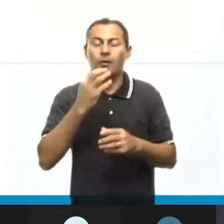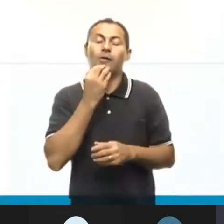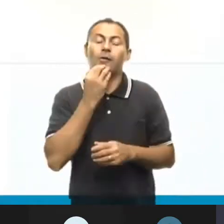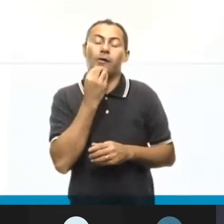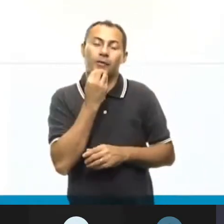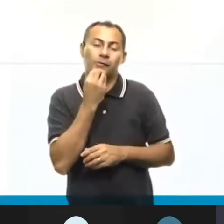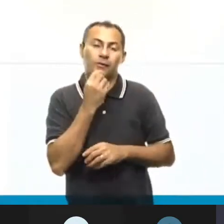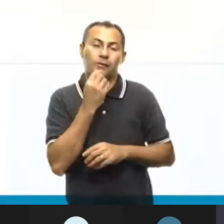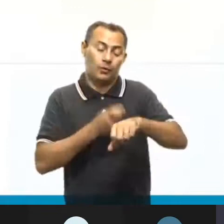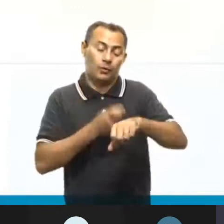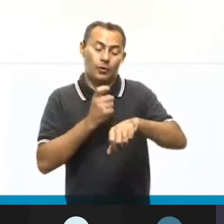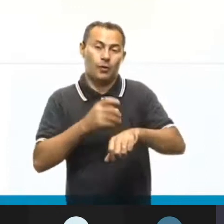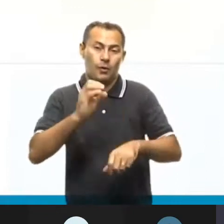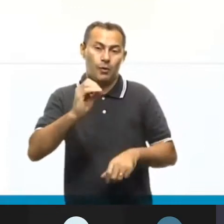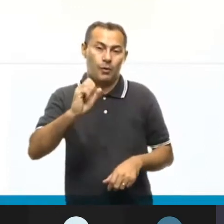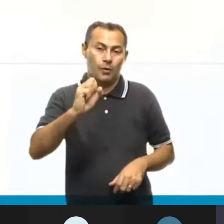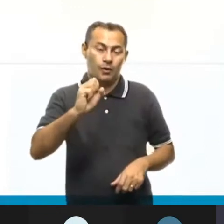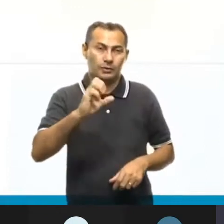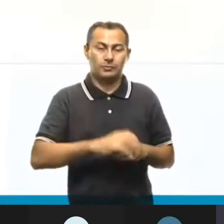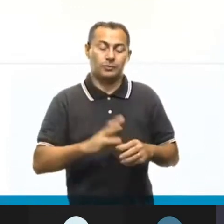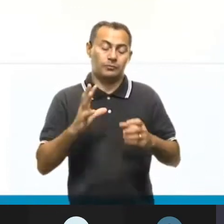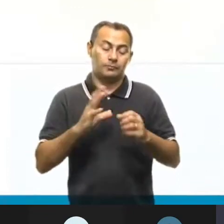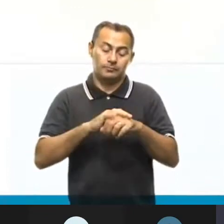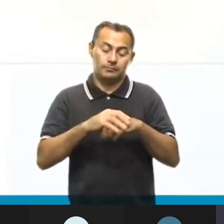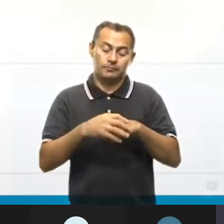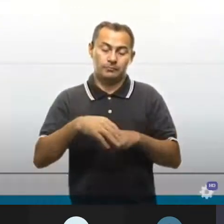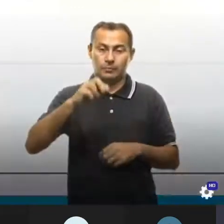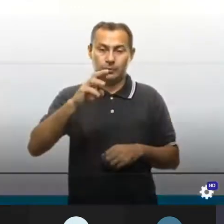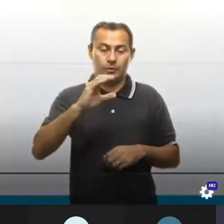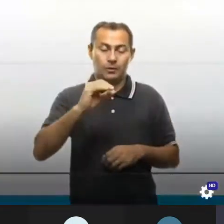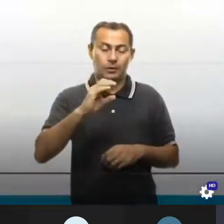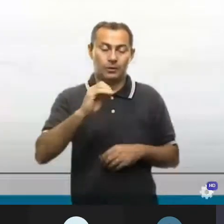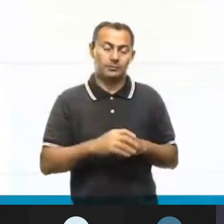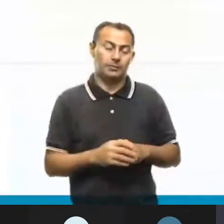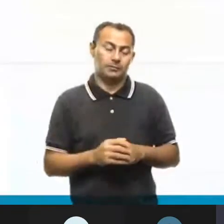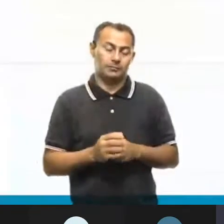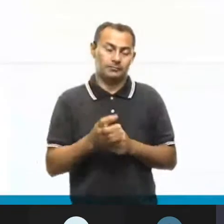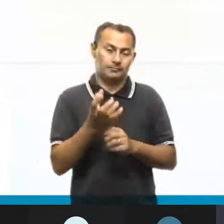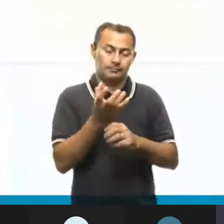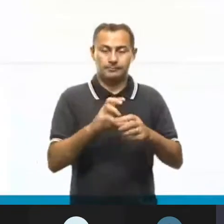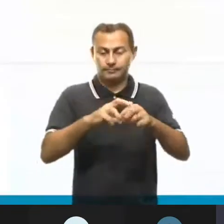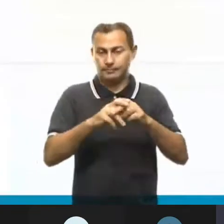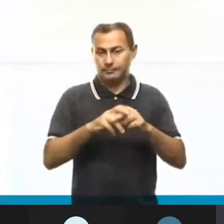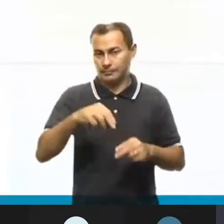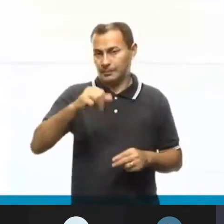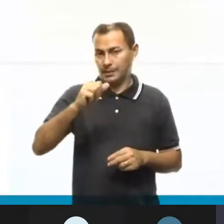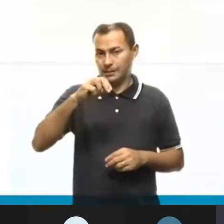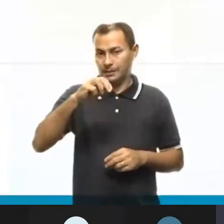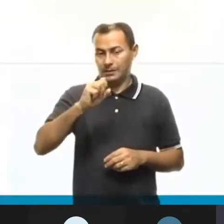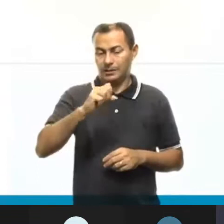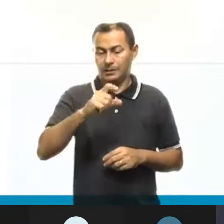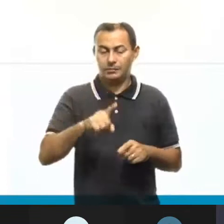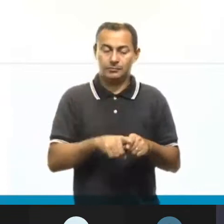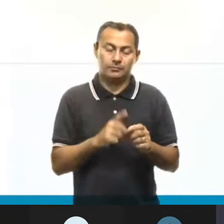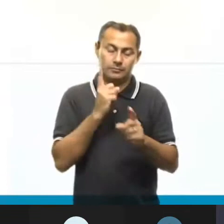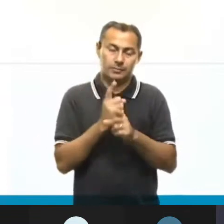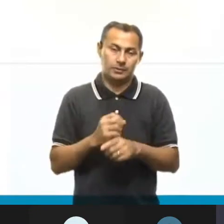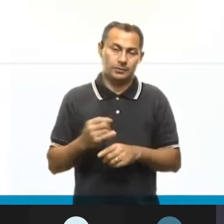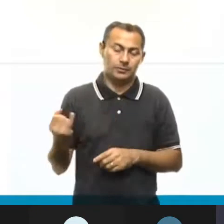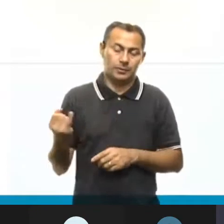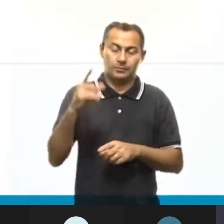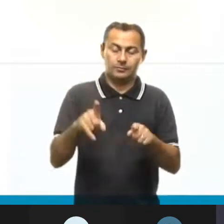que são recobertas por mucosa, que nós chamamos de conchas nasais, tá? Então, aqui nós temos a concha